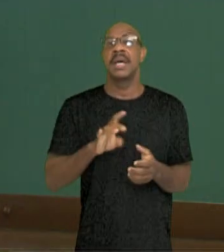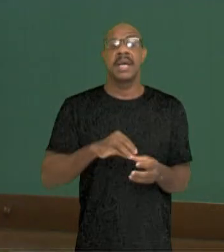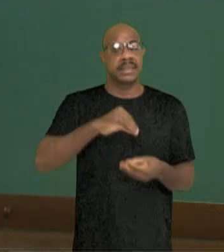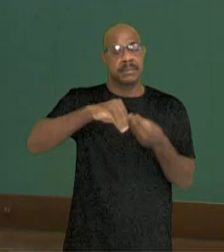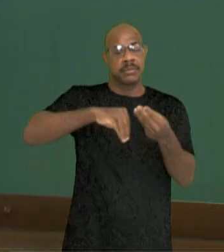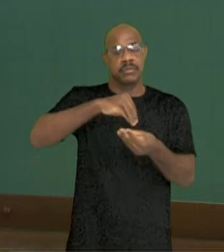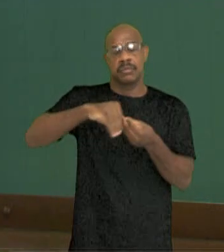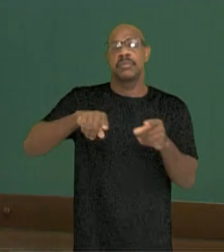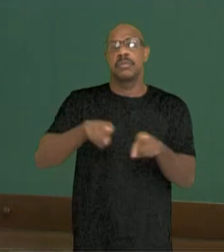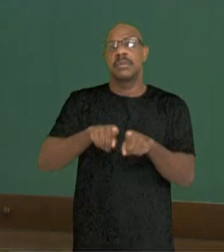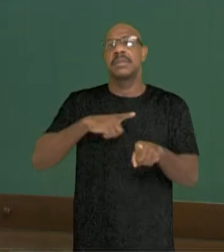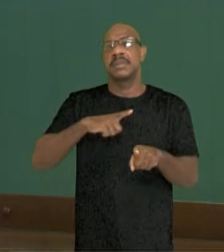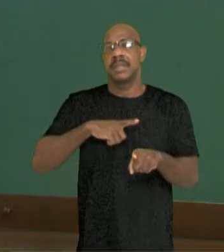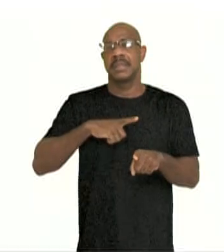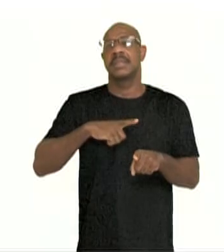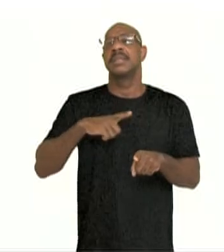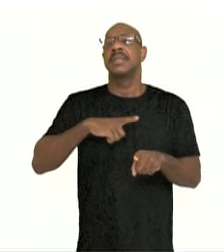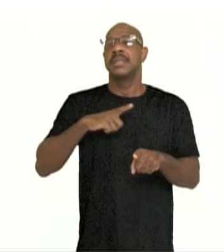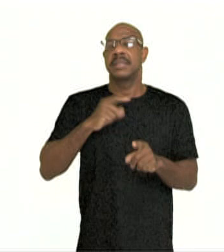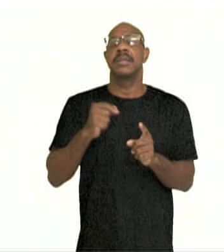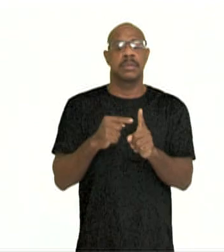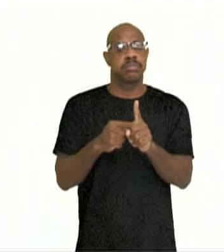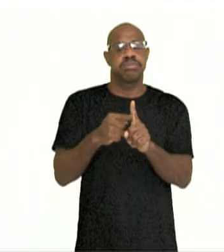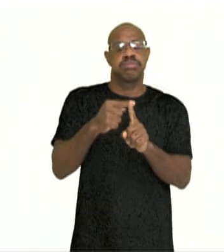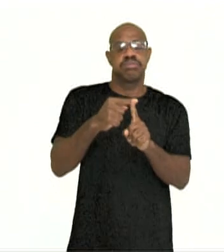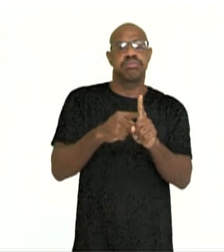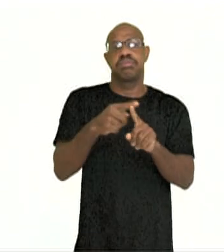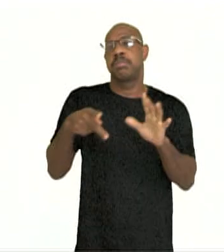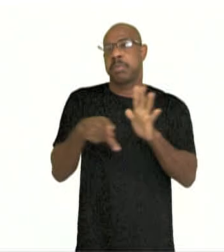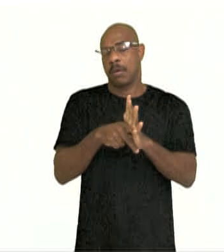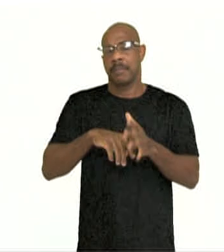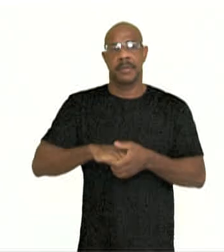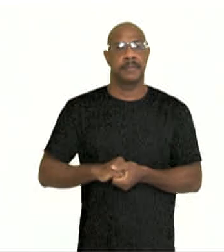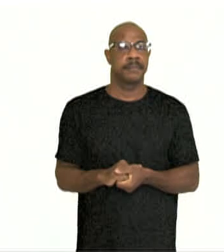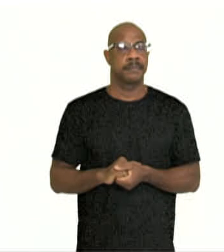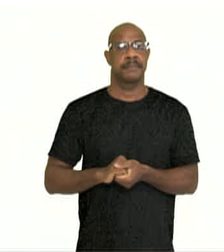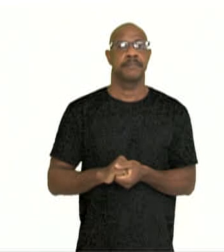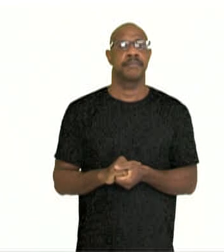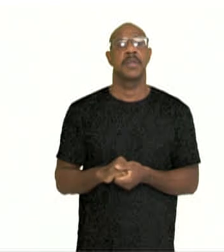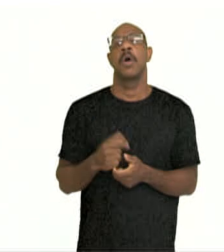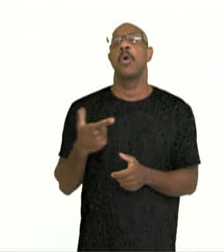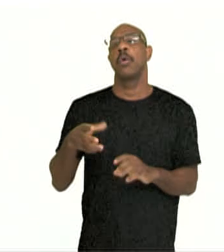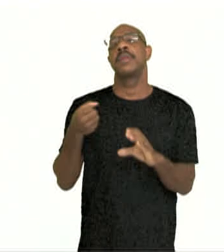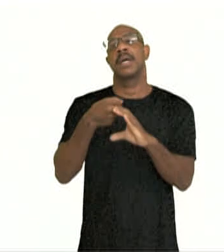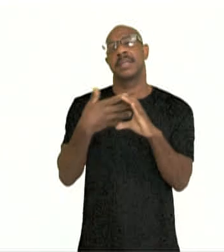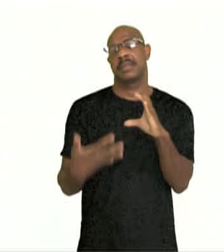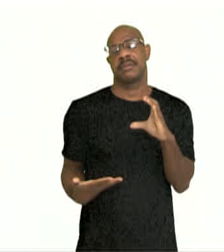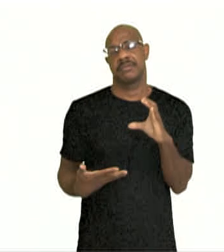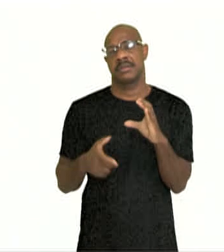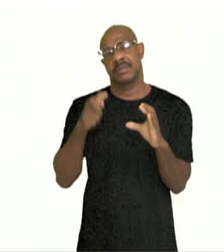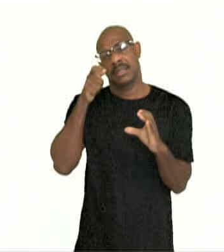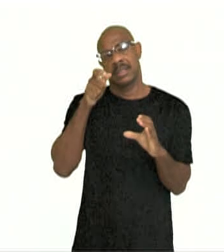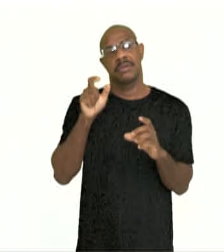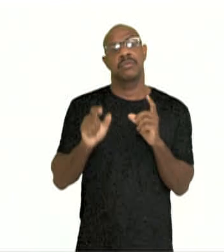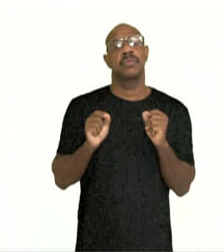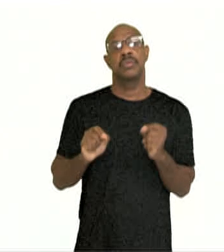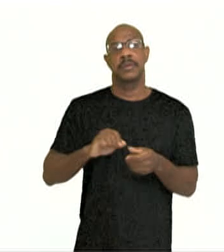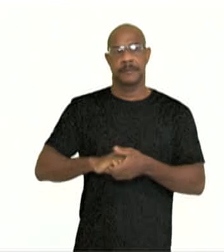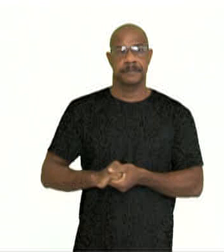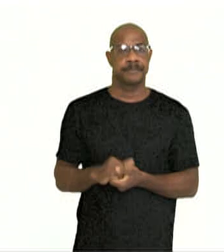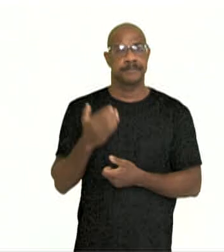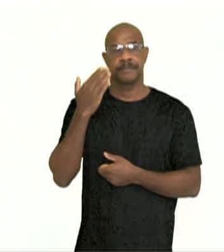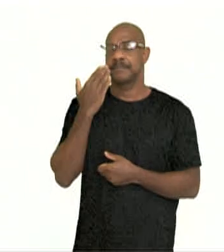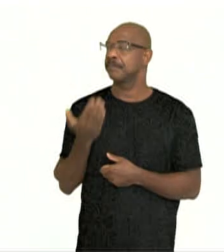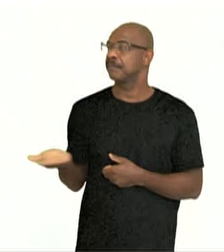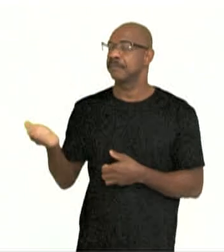tem o seu ponto de ebulição específico. Outra característica interessante aqui que nós